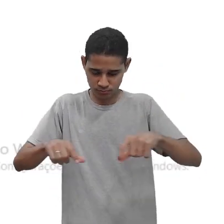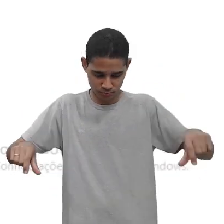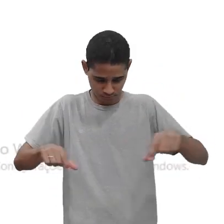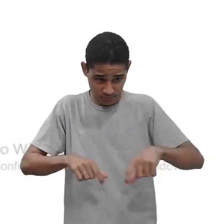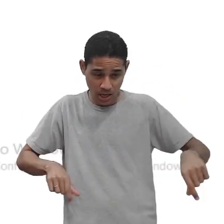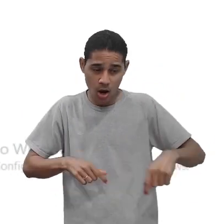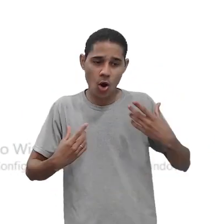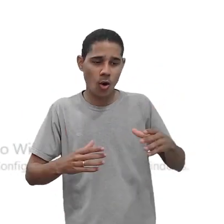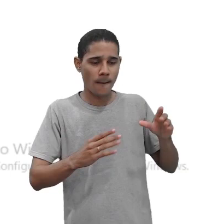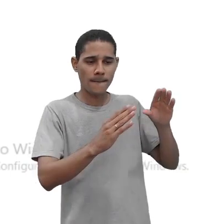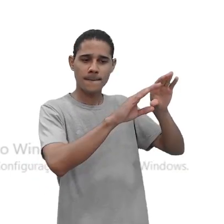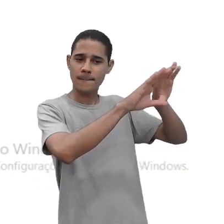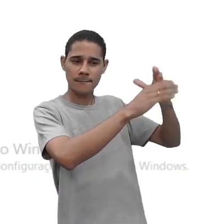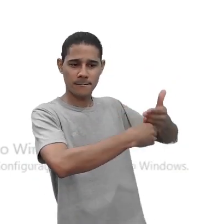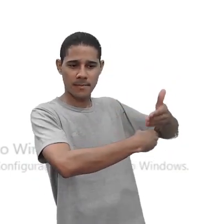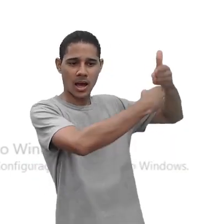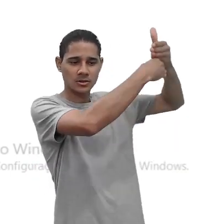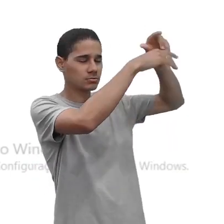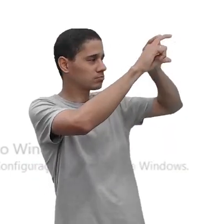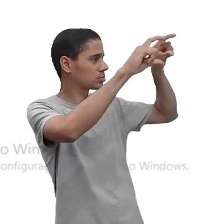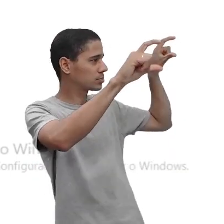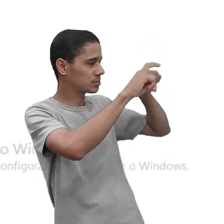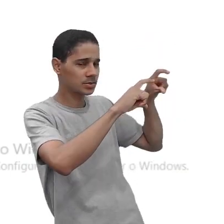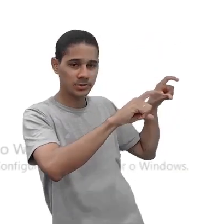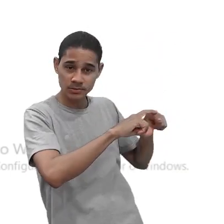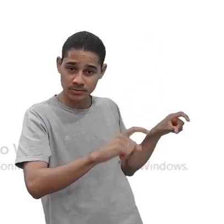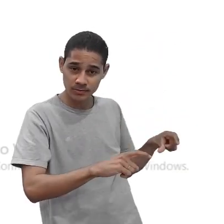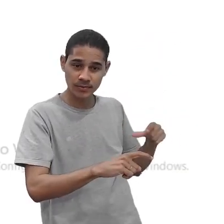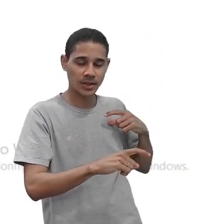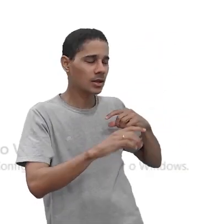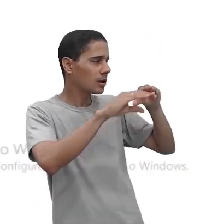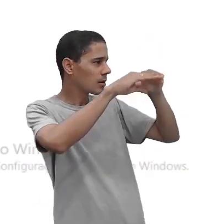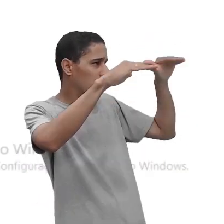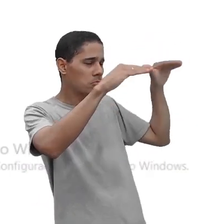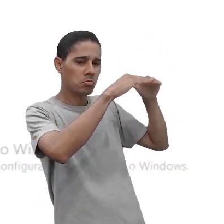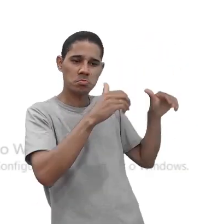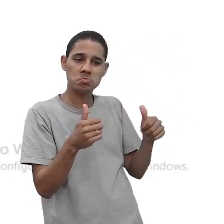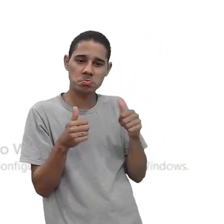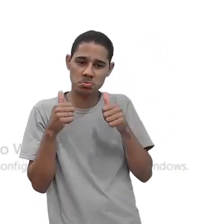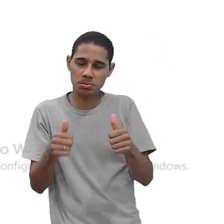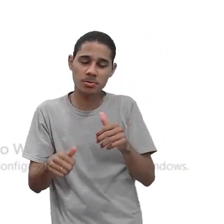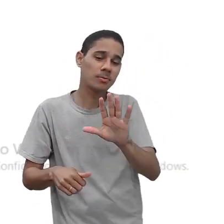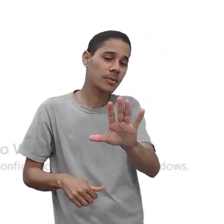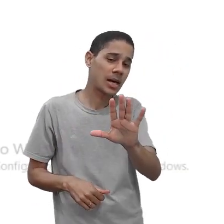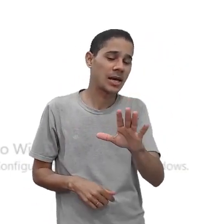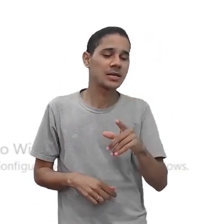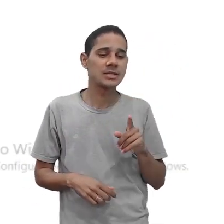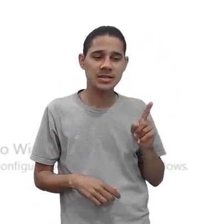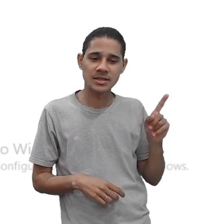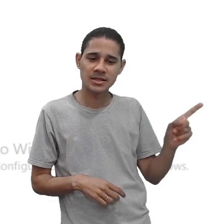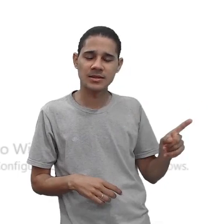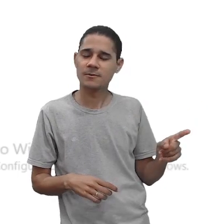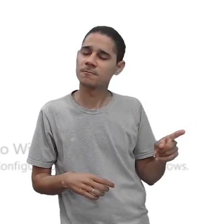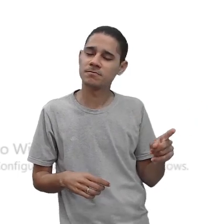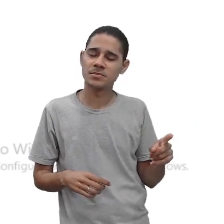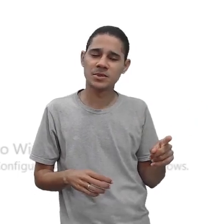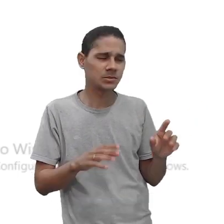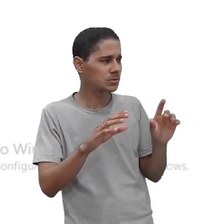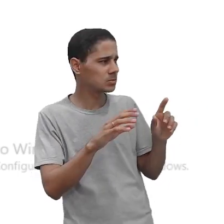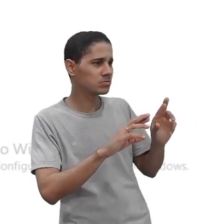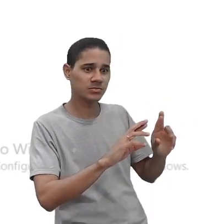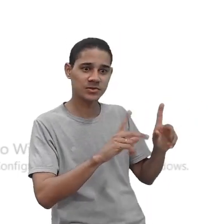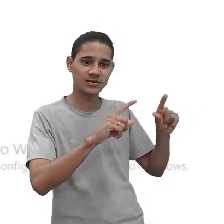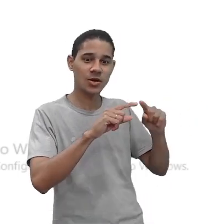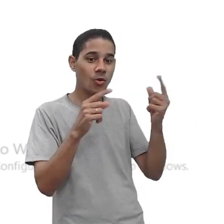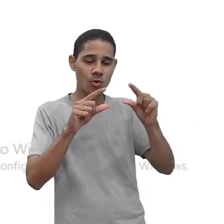tá? Então, a gente também vê todo esse alinhamento, né? Mas aí o revestimento, ele de fato tem um formato